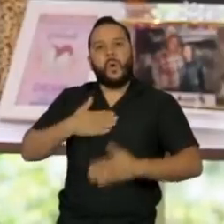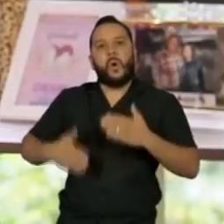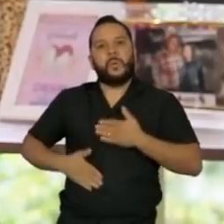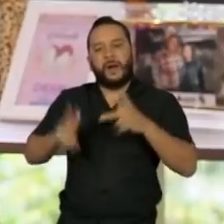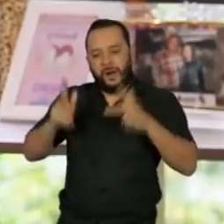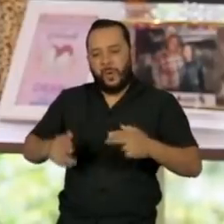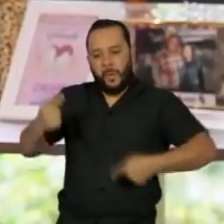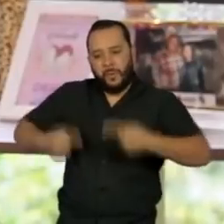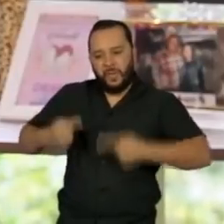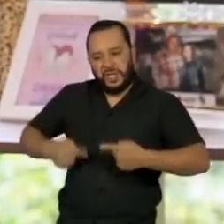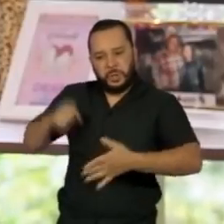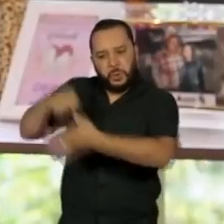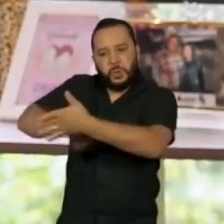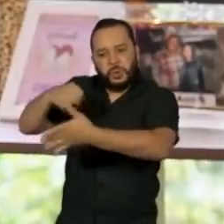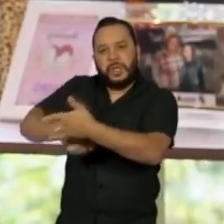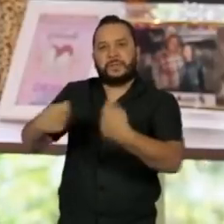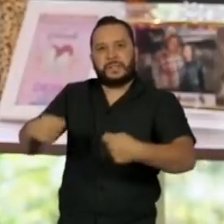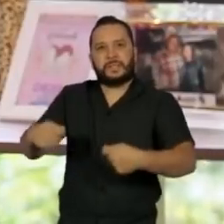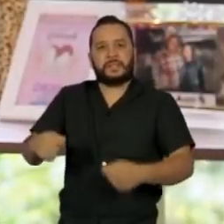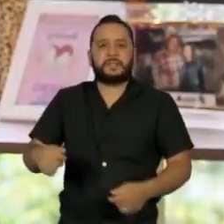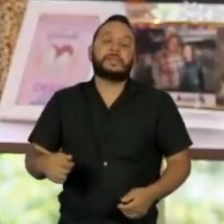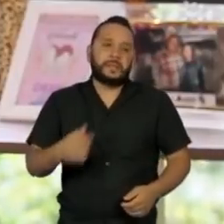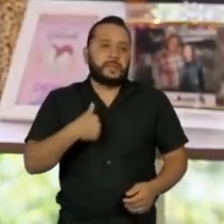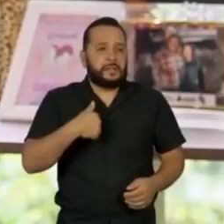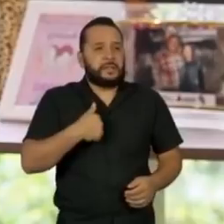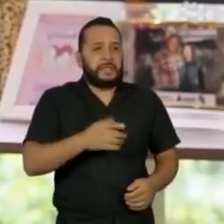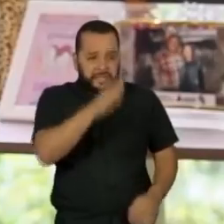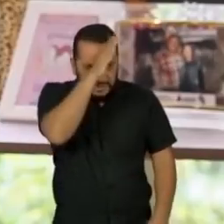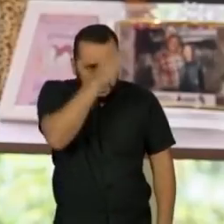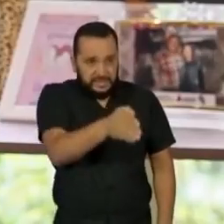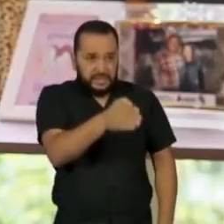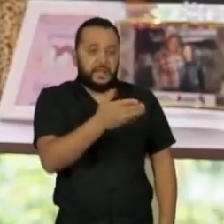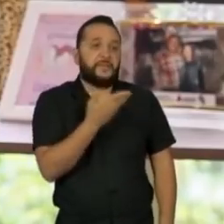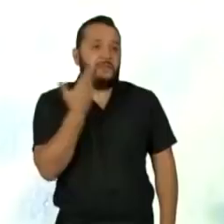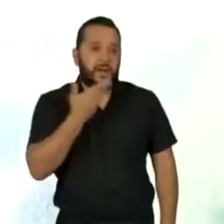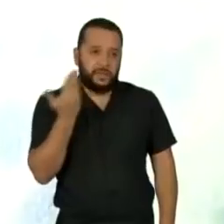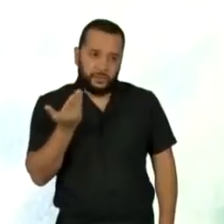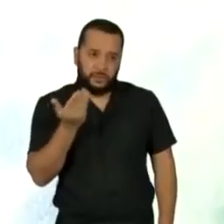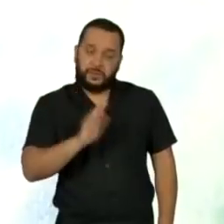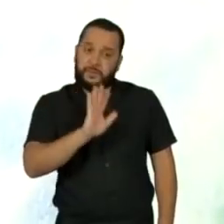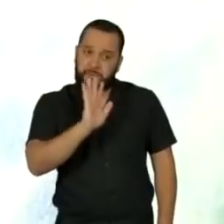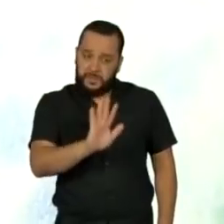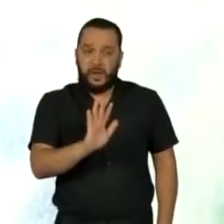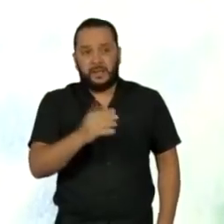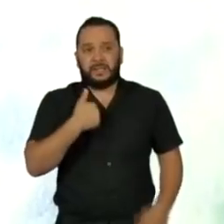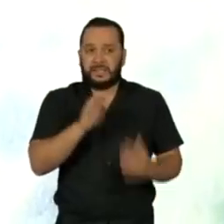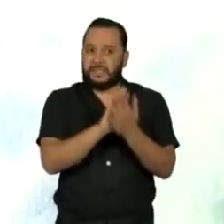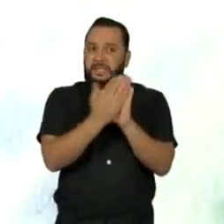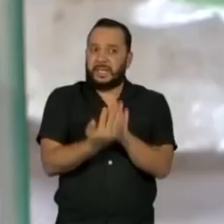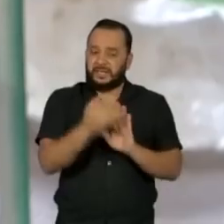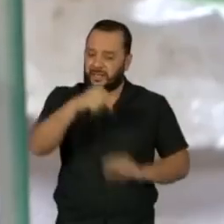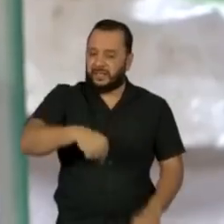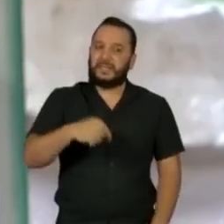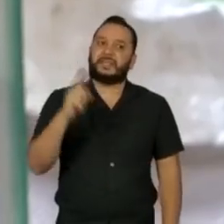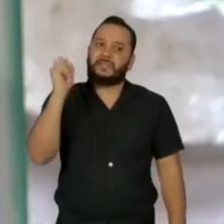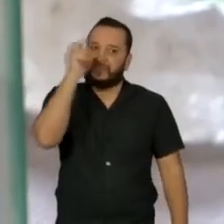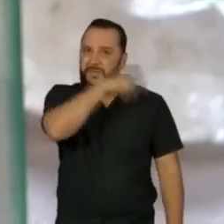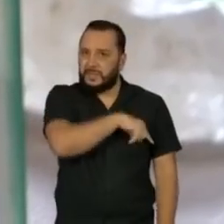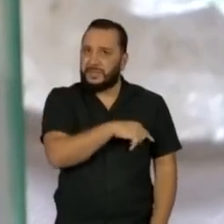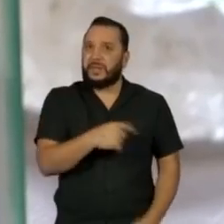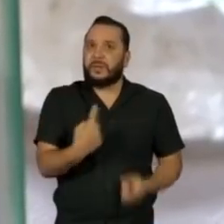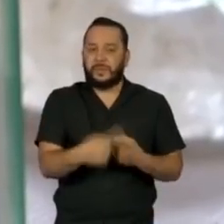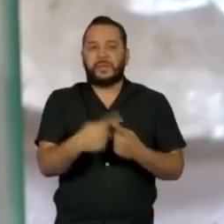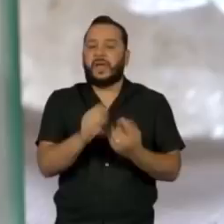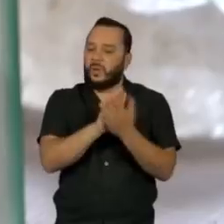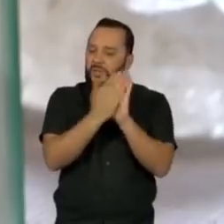pessoa cis, né, mas ser uma pessoa trans no Brasil não é muito fácil, né, porque eu sou uma pessoa trans negra